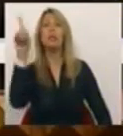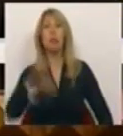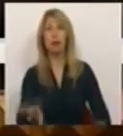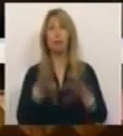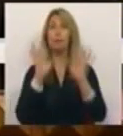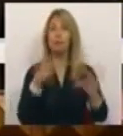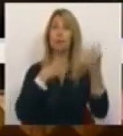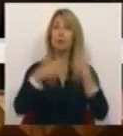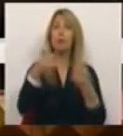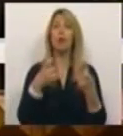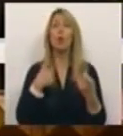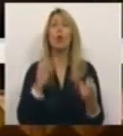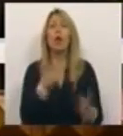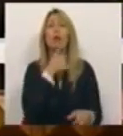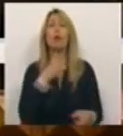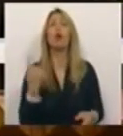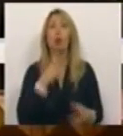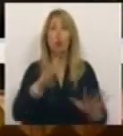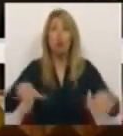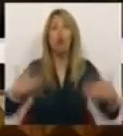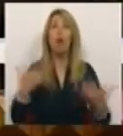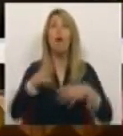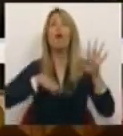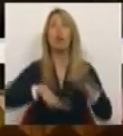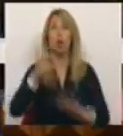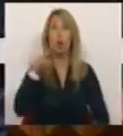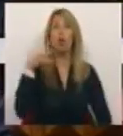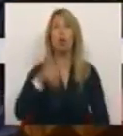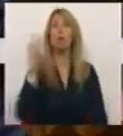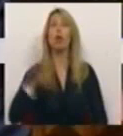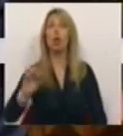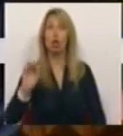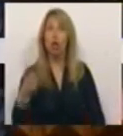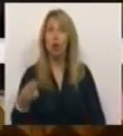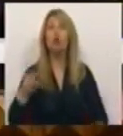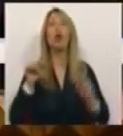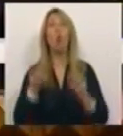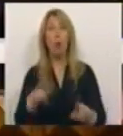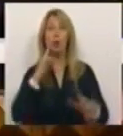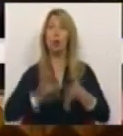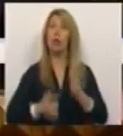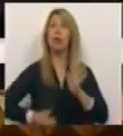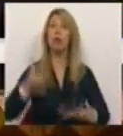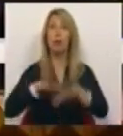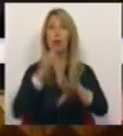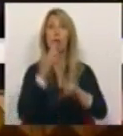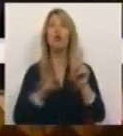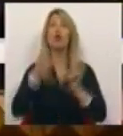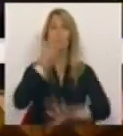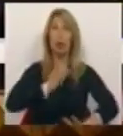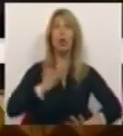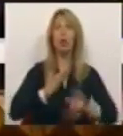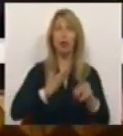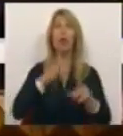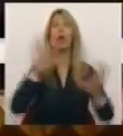nós poderíamos fazer com 8 mil milhões de euros que hoje são sagrados para os juros da dívida e que podiam ser utilizados para apoiar